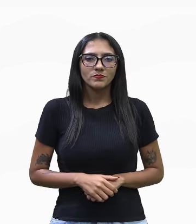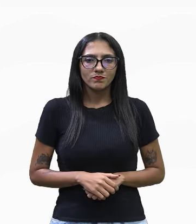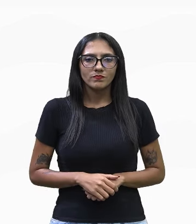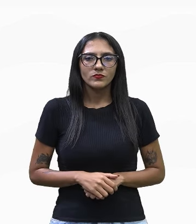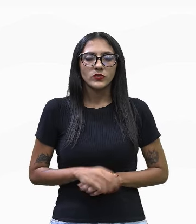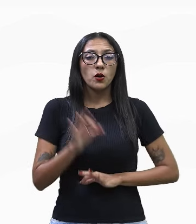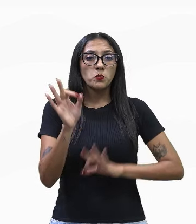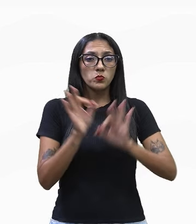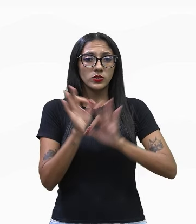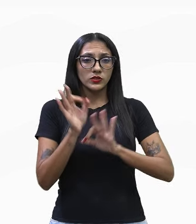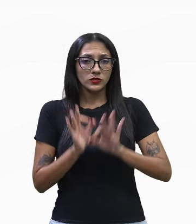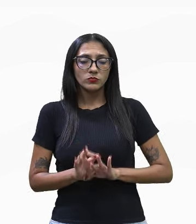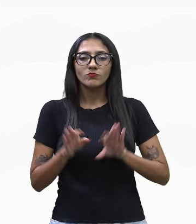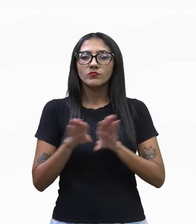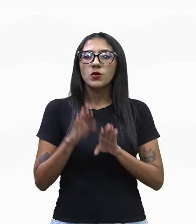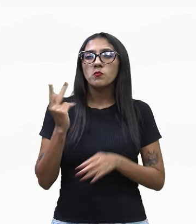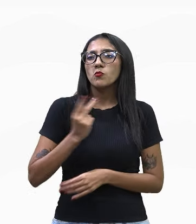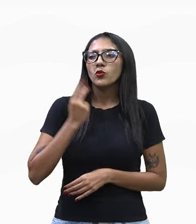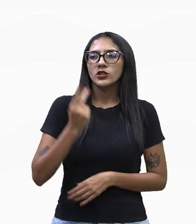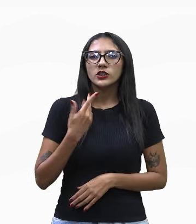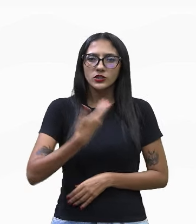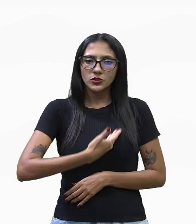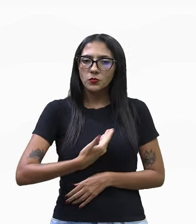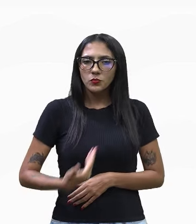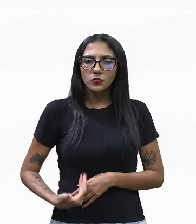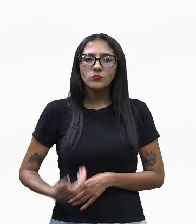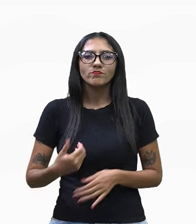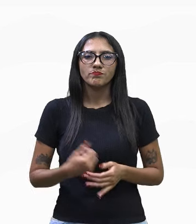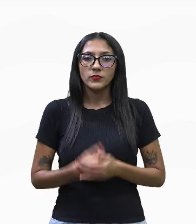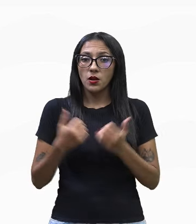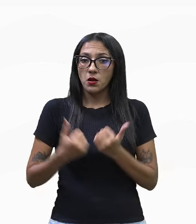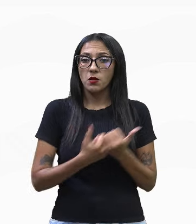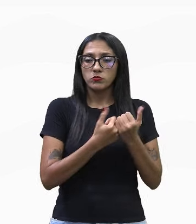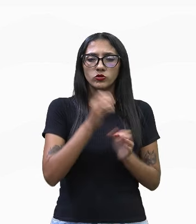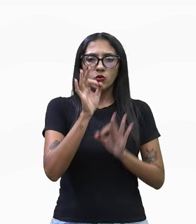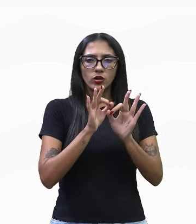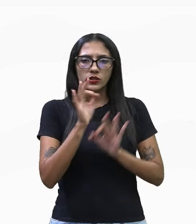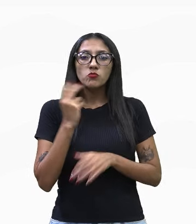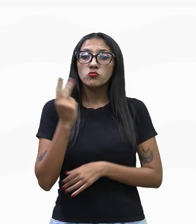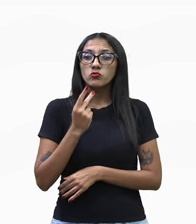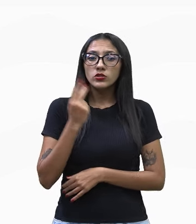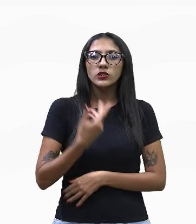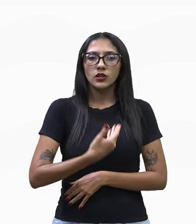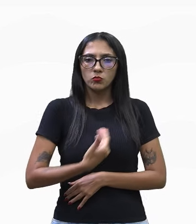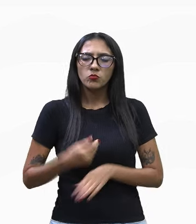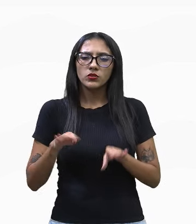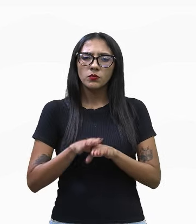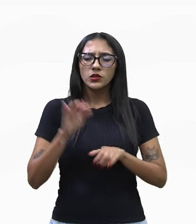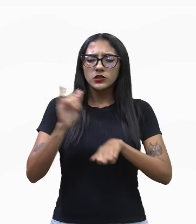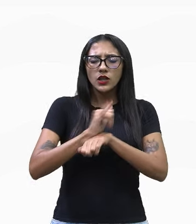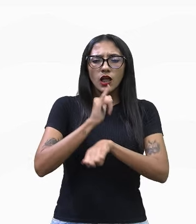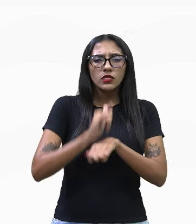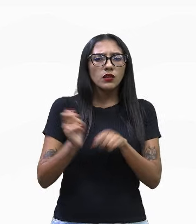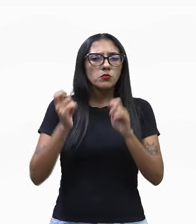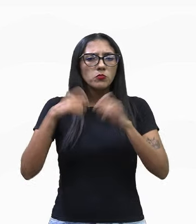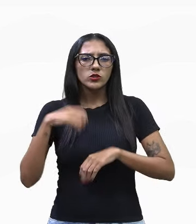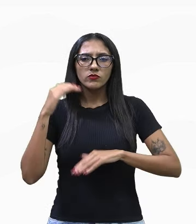planejamento e políticas públicas auxiliam na formulação de políticas públicas e estratégias de